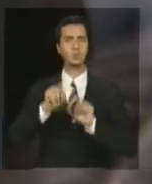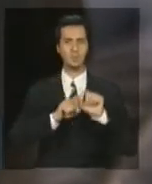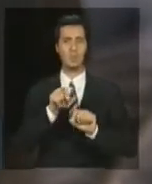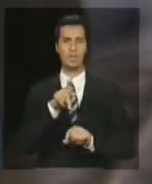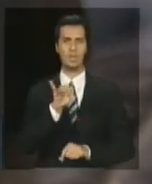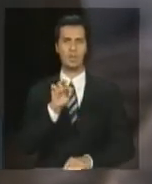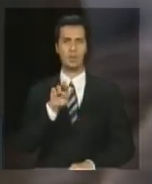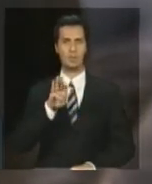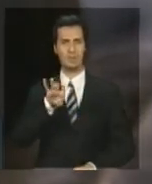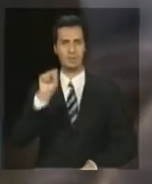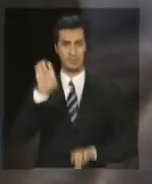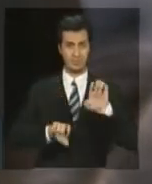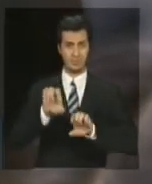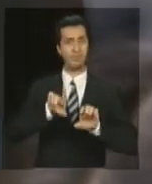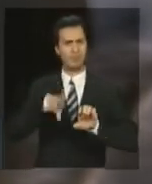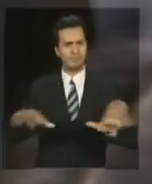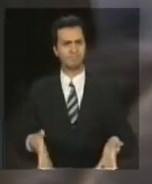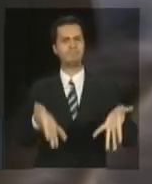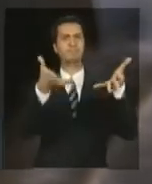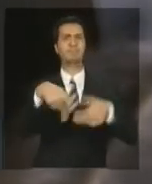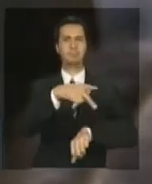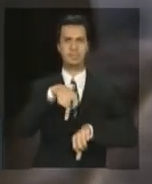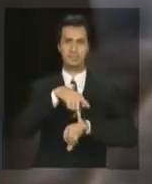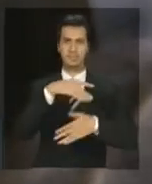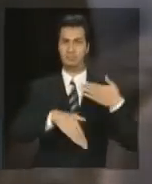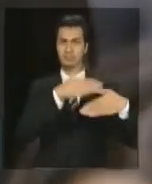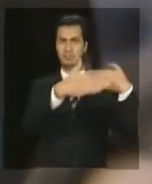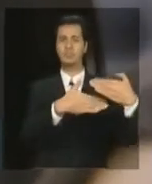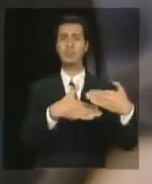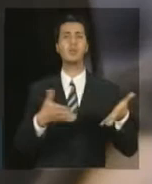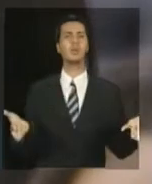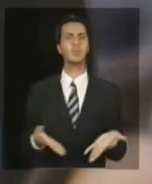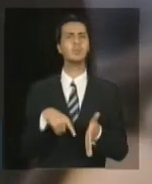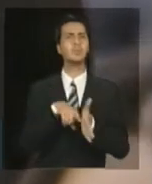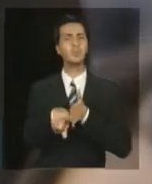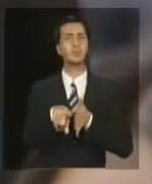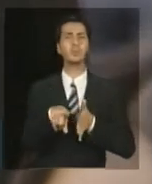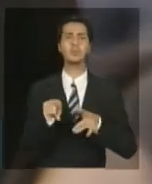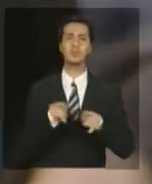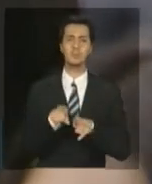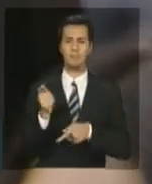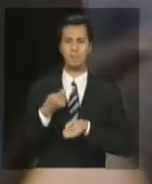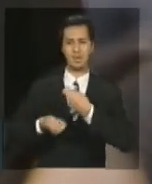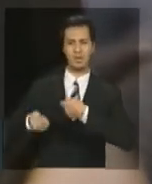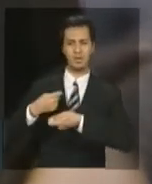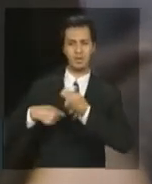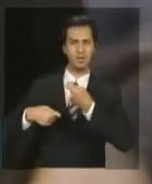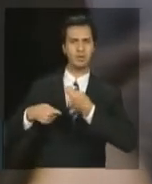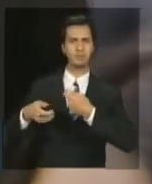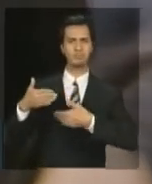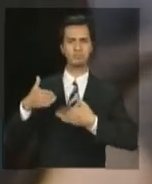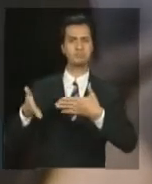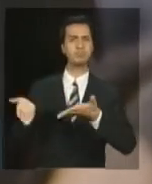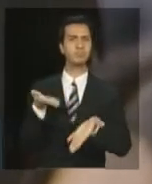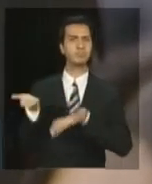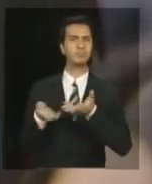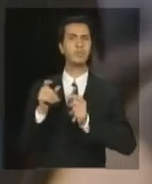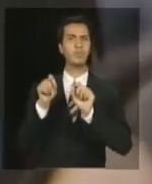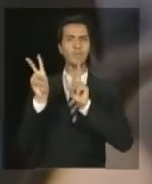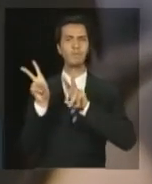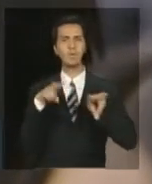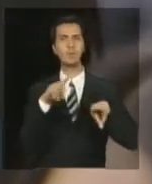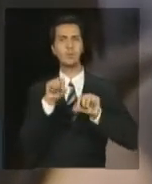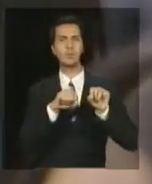do desenvolvimento do país. O mercado vê a indústria nacional como um limitador da velocidade